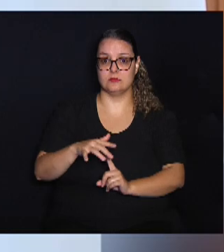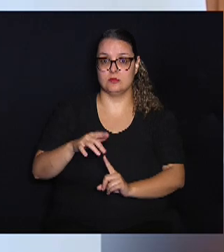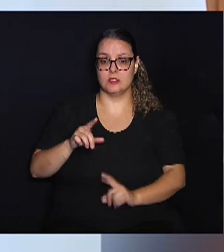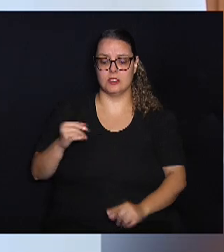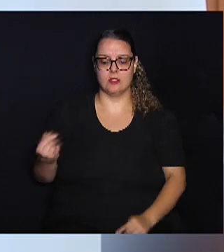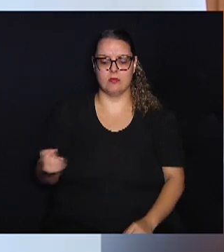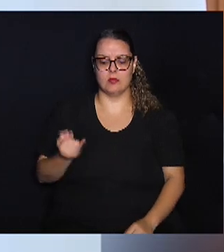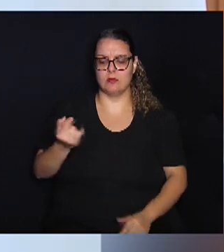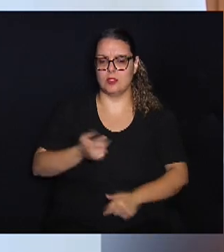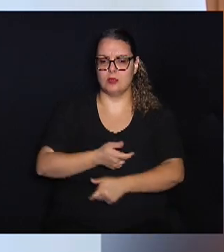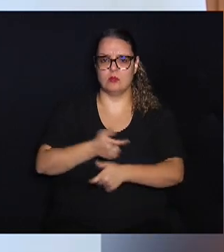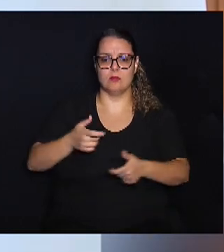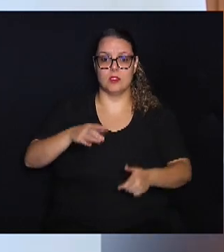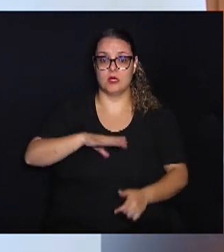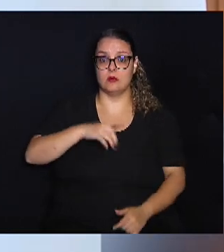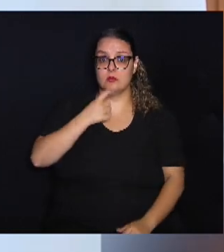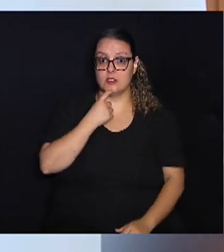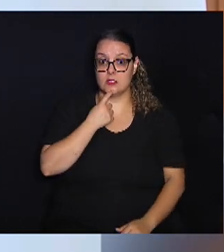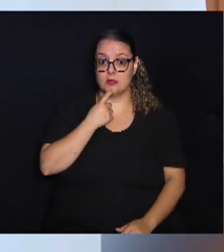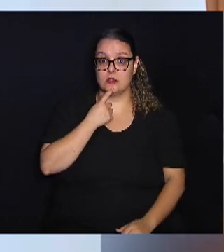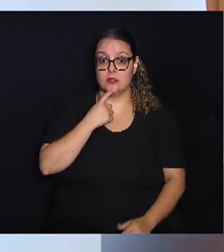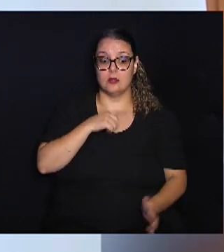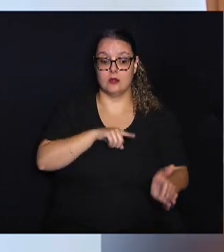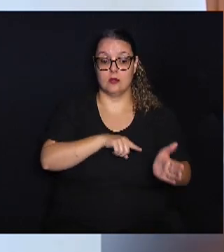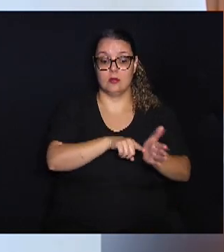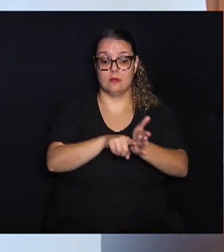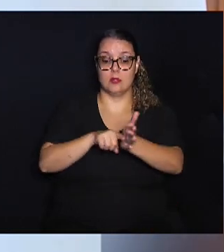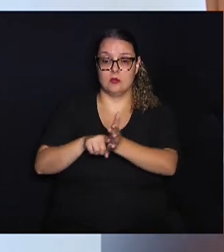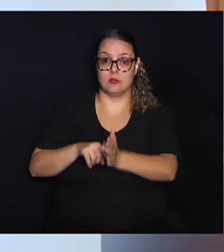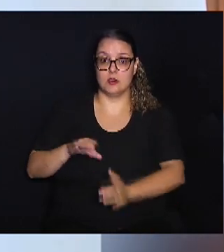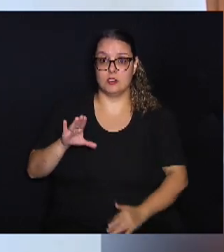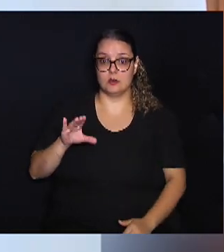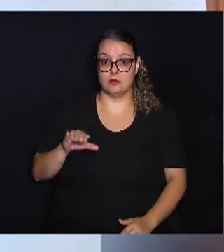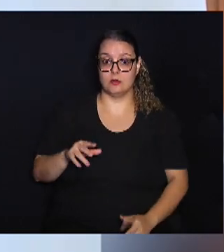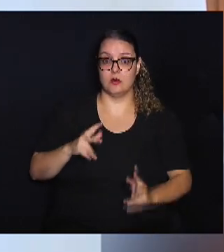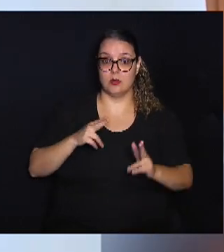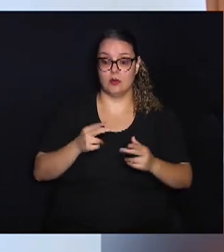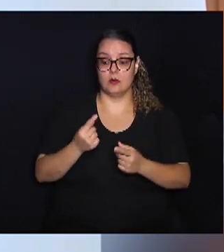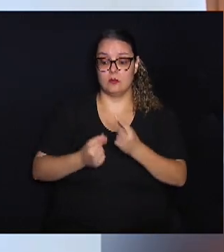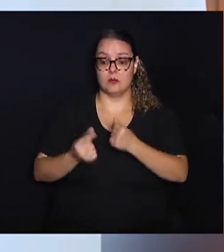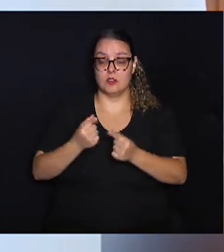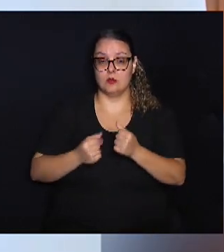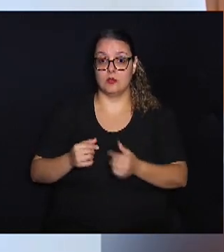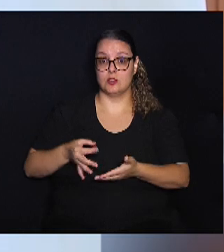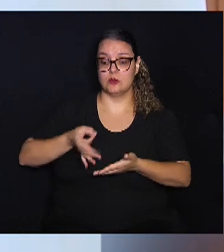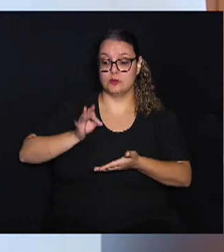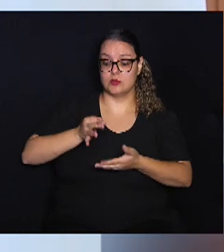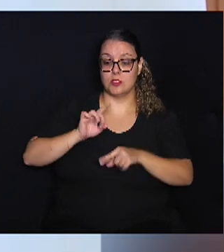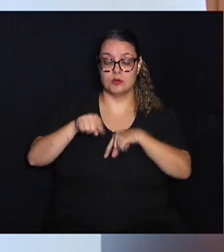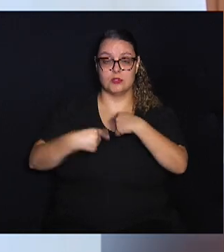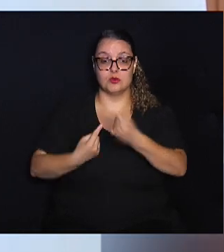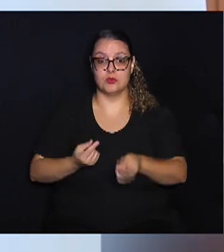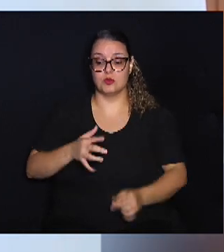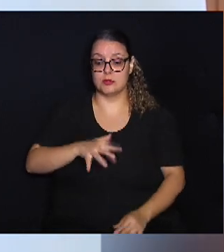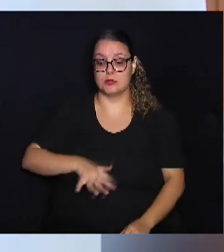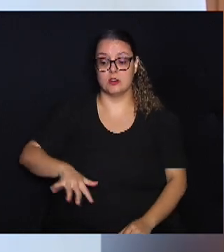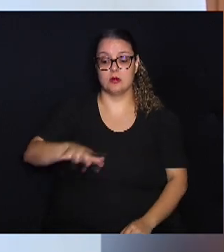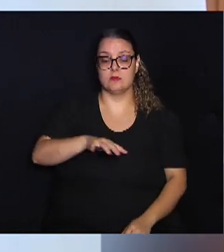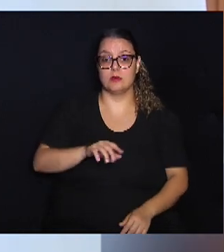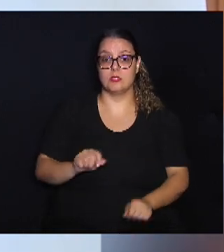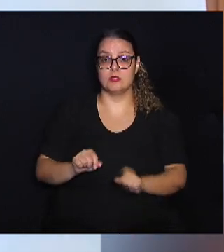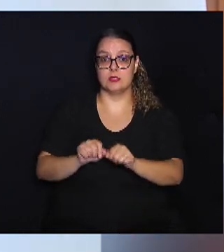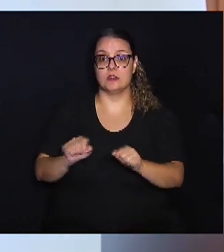importância enorme para Campinas, tanto para a pesquisa científica, como para a economia do café e de outras áreas da